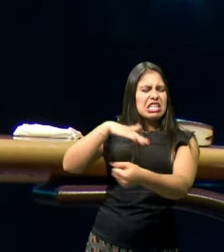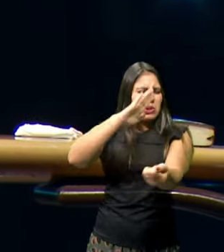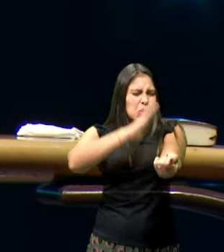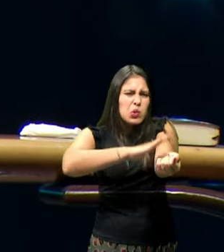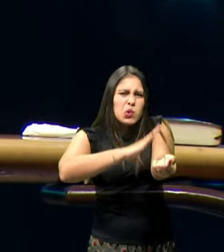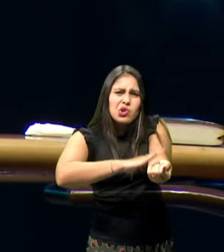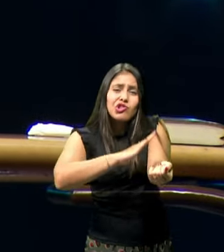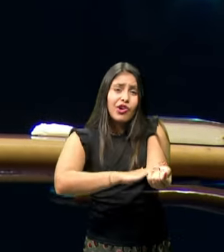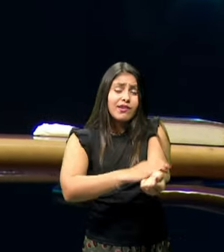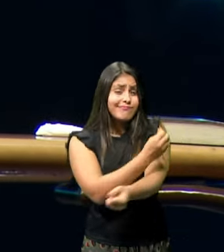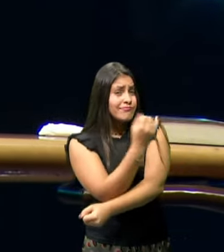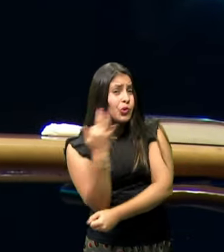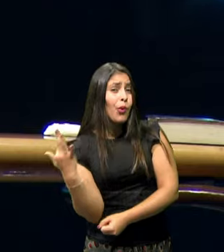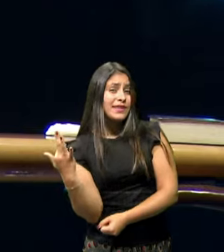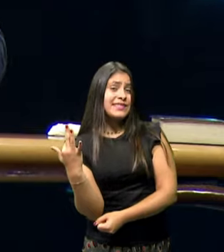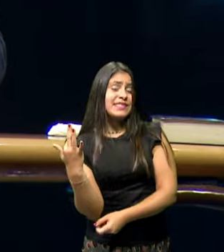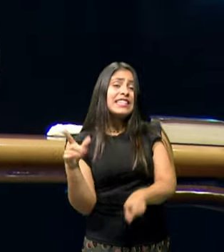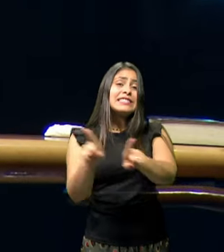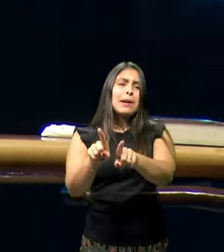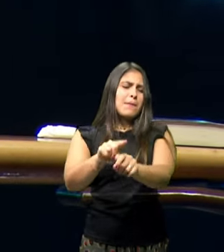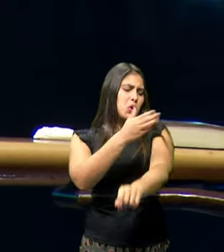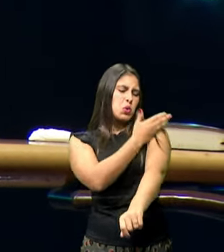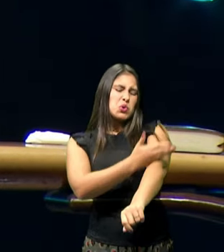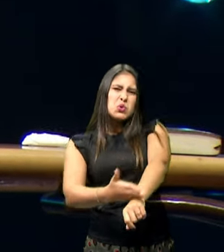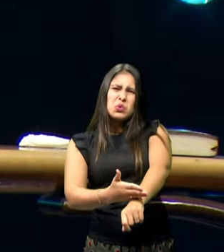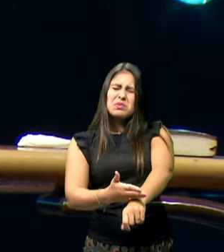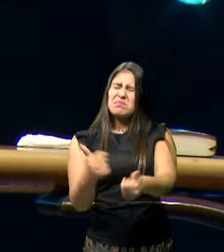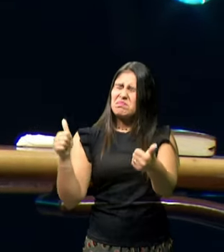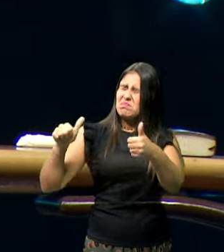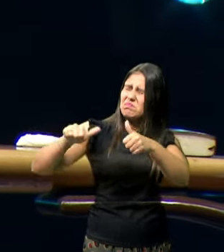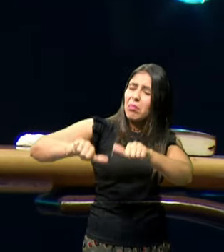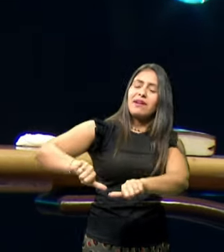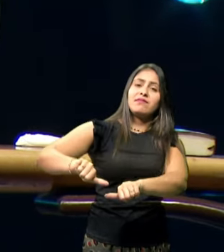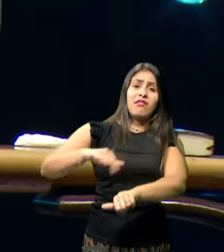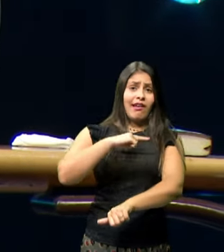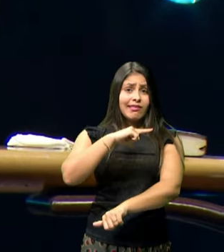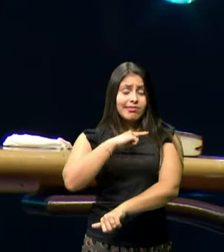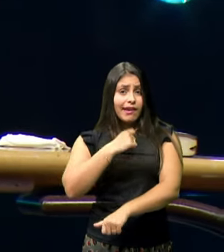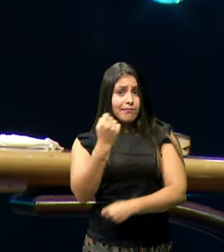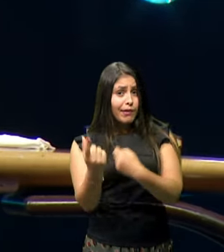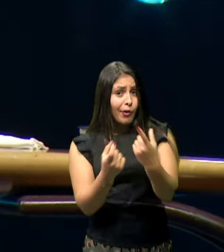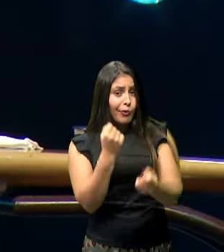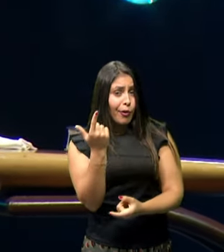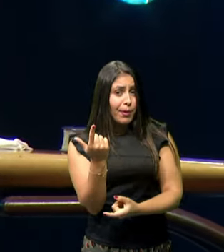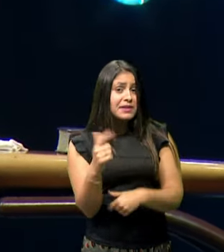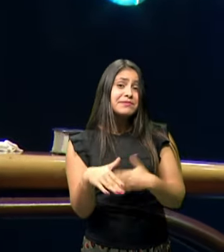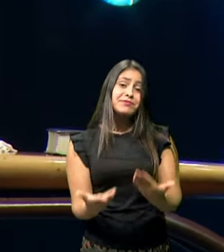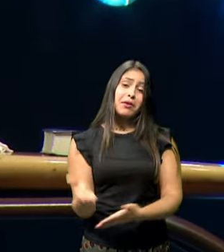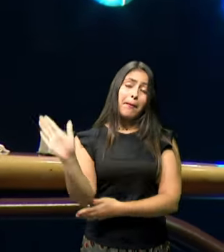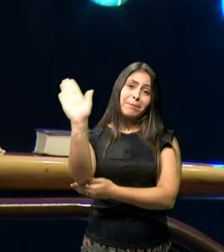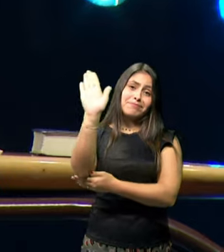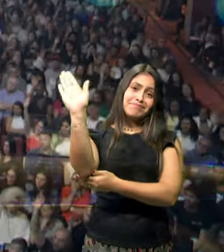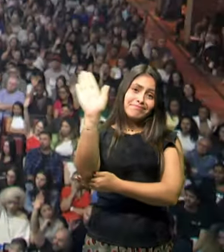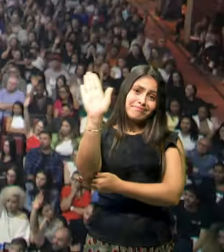drogas, liberta de manias terríveis. Hã? Tem alguém aqui? Se manifesta aí?